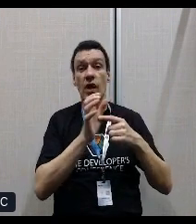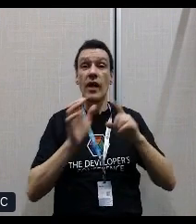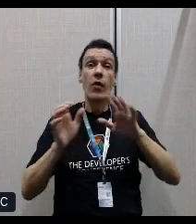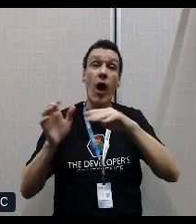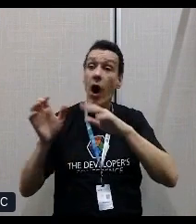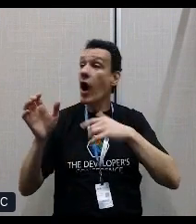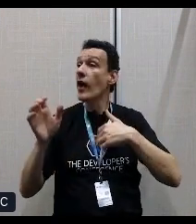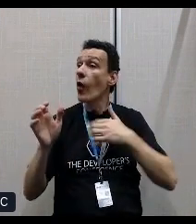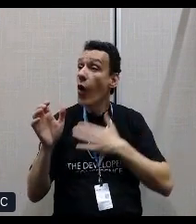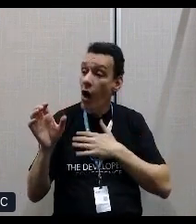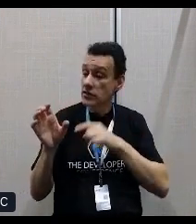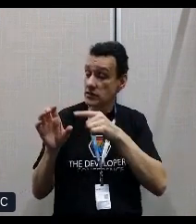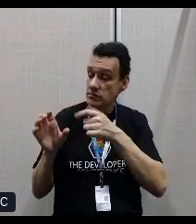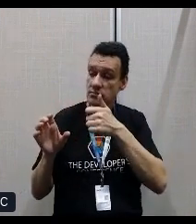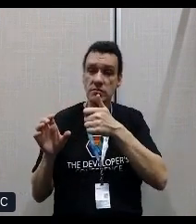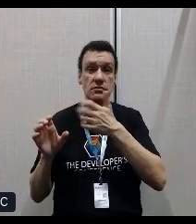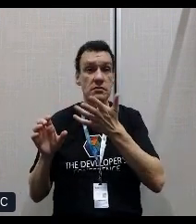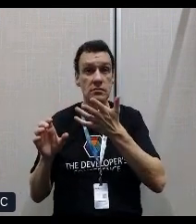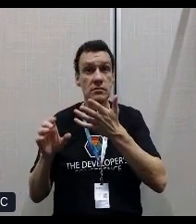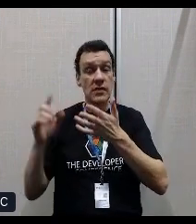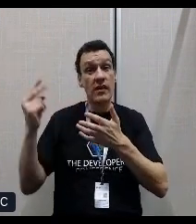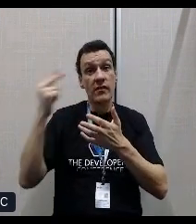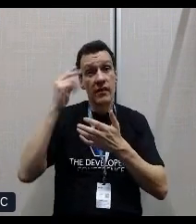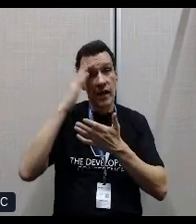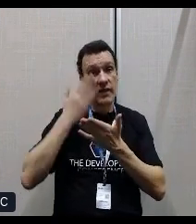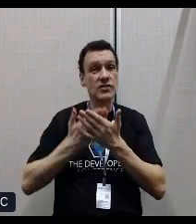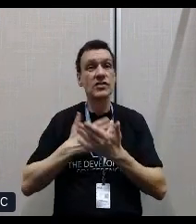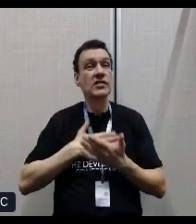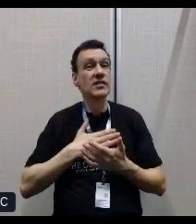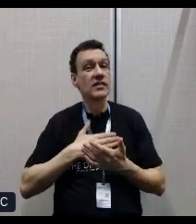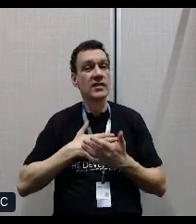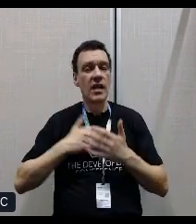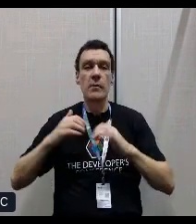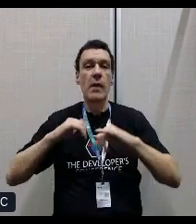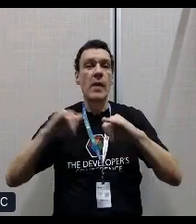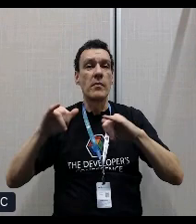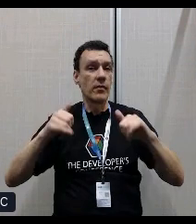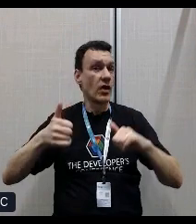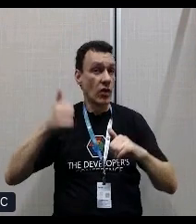fidedigna. Então, é basicamente sobre isso que a gente busca, né? O encantamento sobre a acessibilidade.